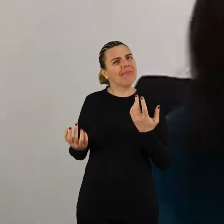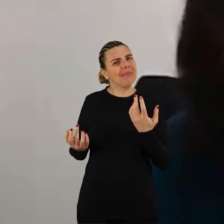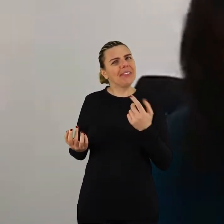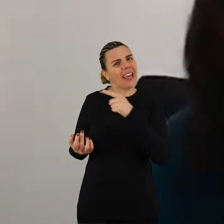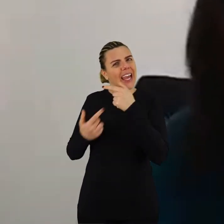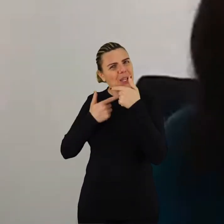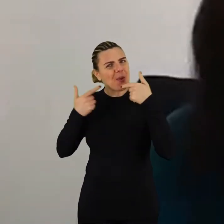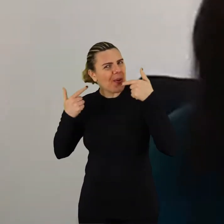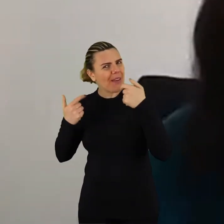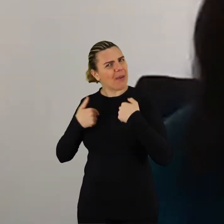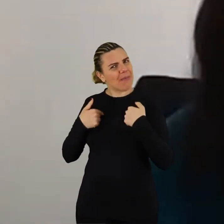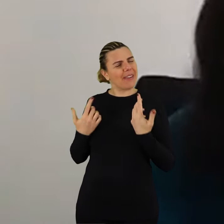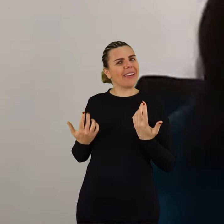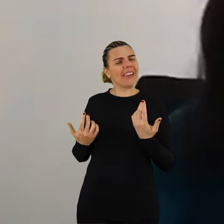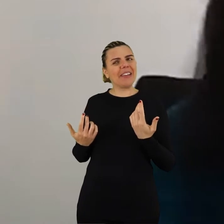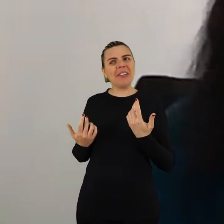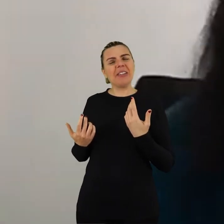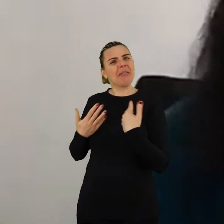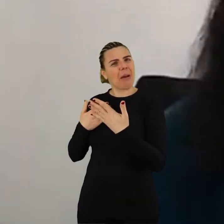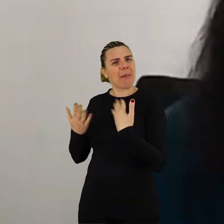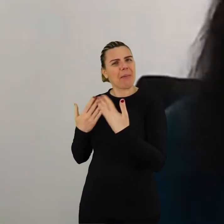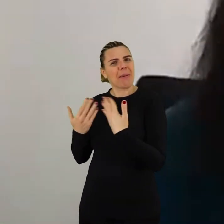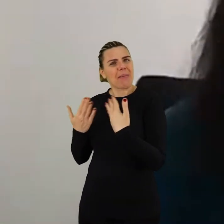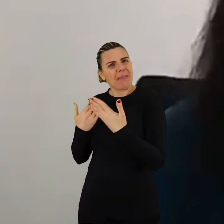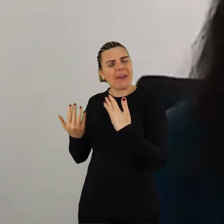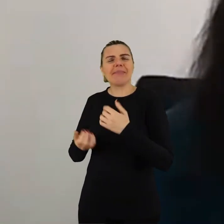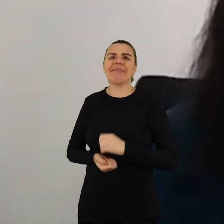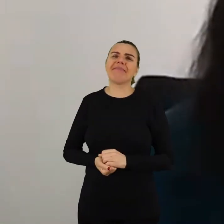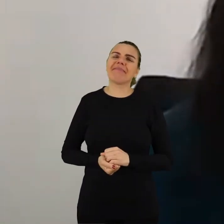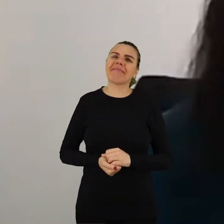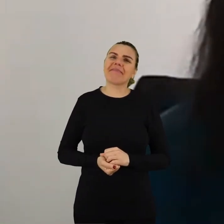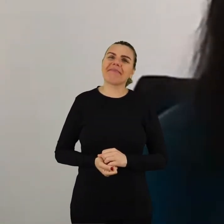Ele sorriu e a gente começou a conversar.